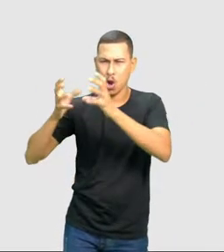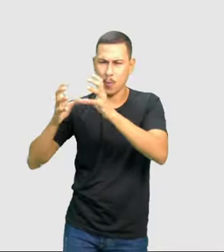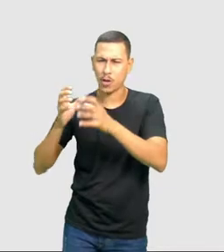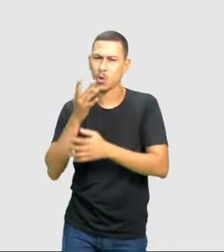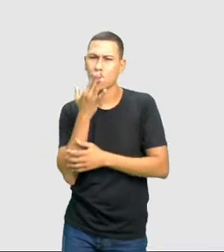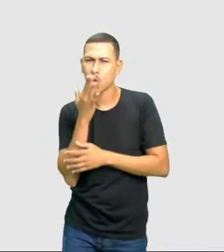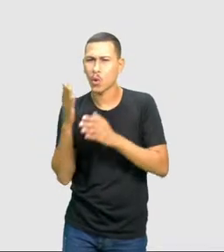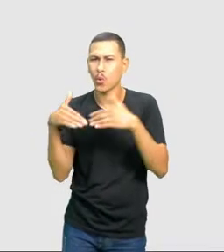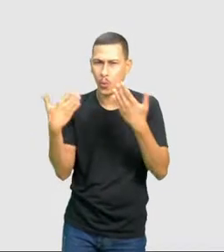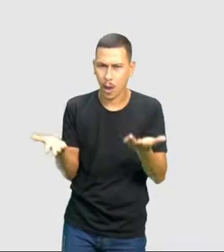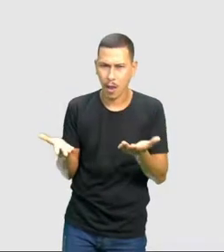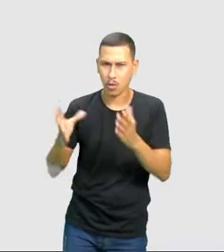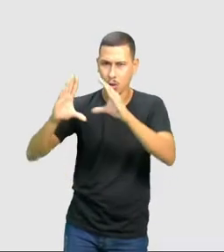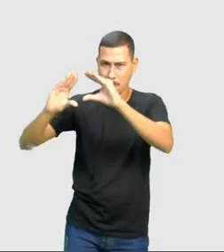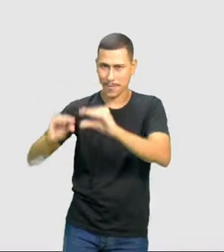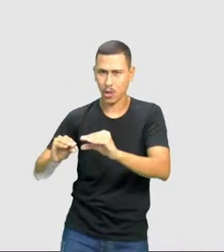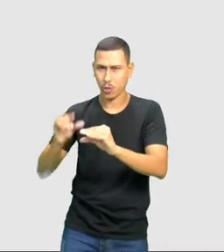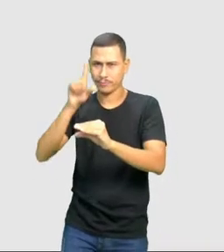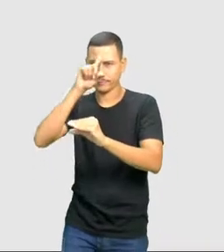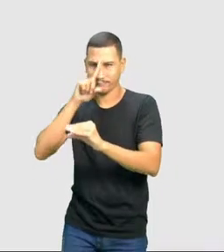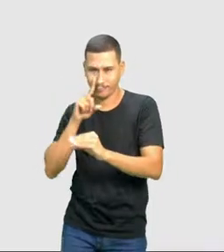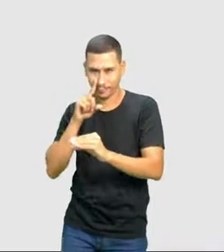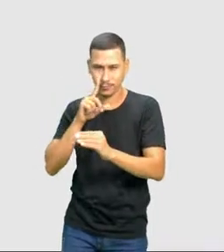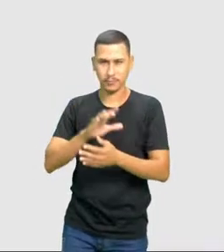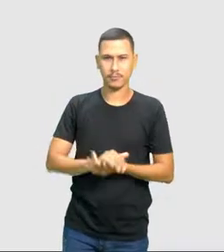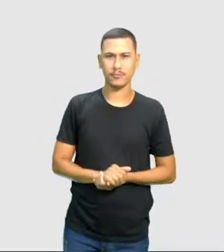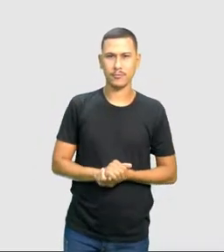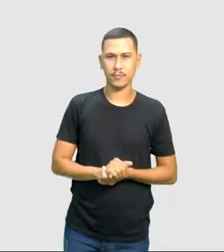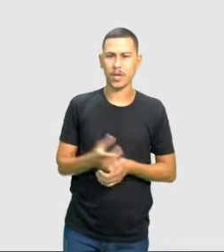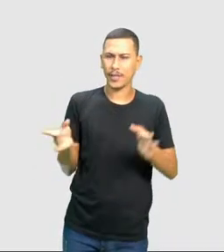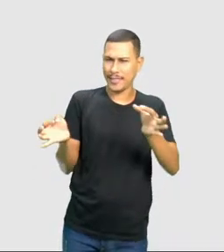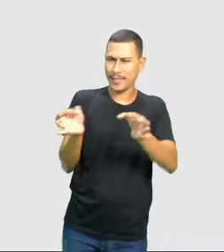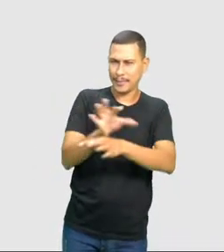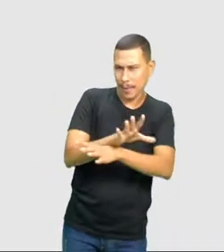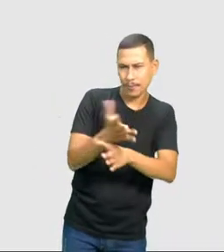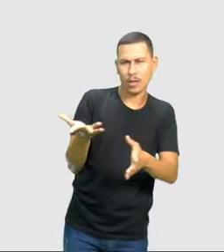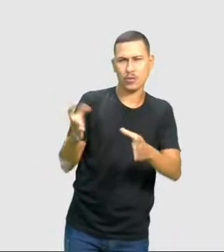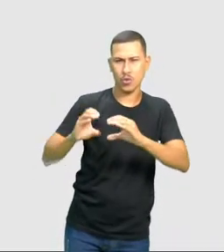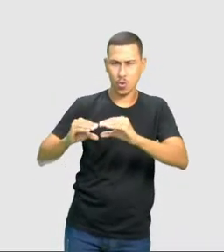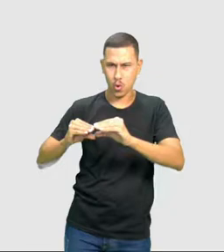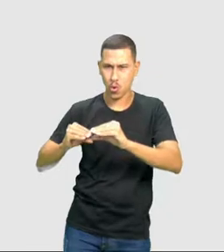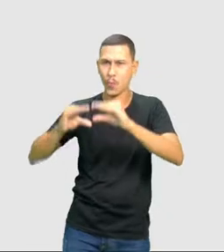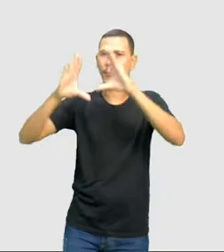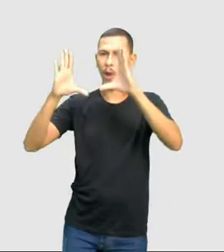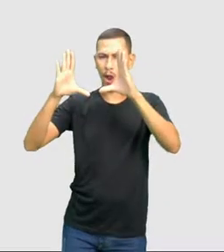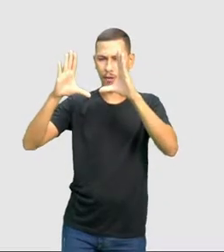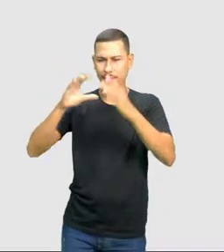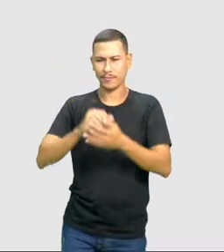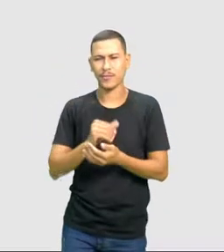cor? A amarela. E fechamos com a bola maior, que vai ser que cor?